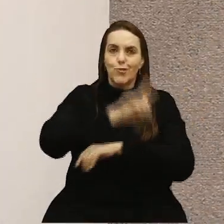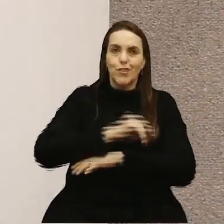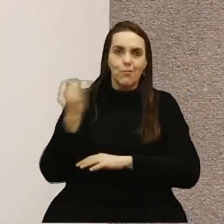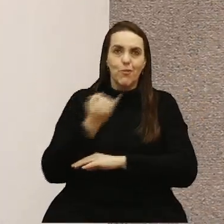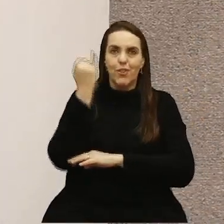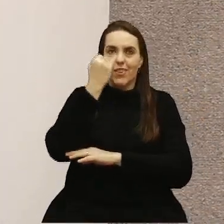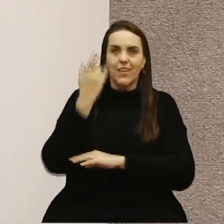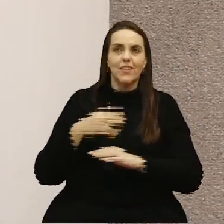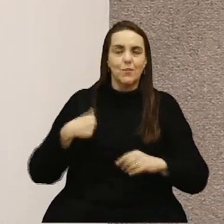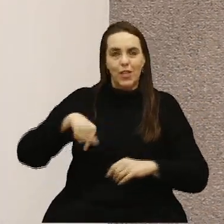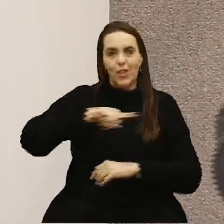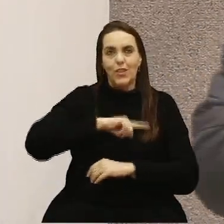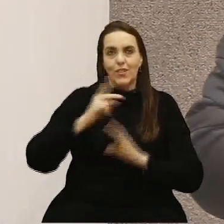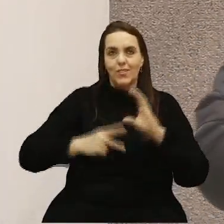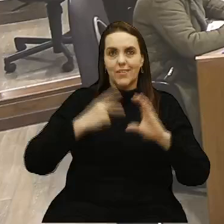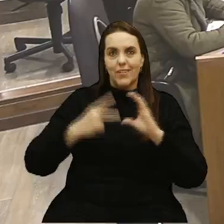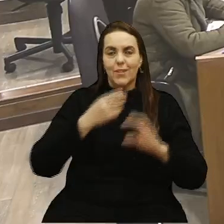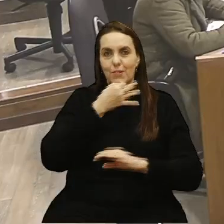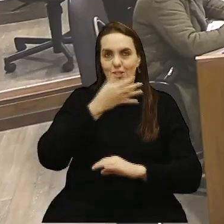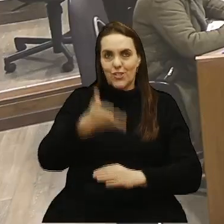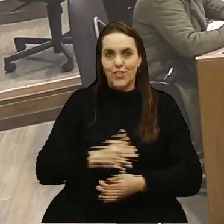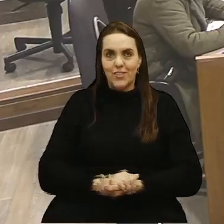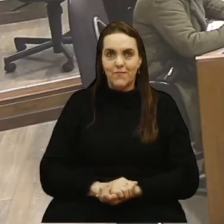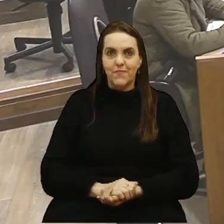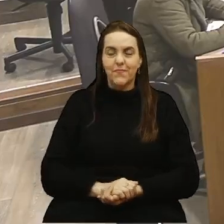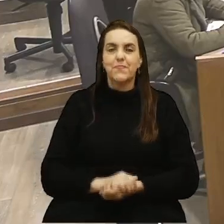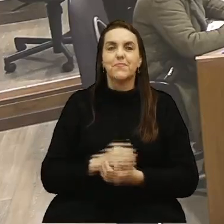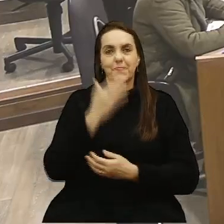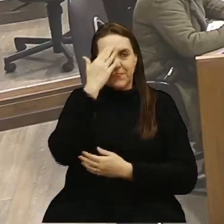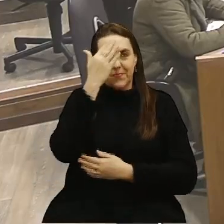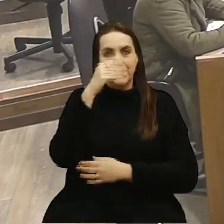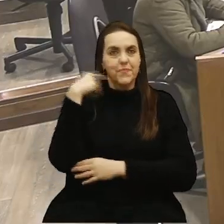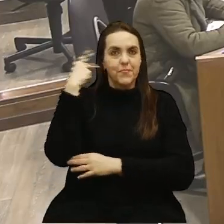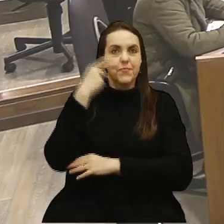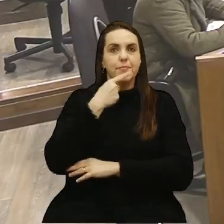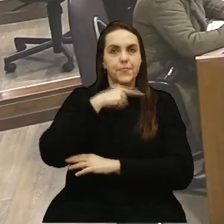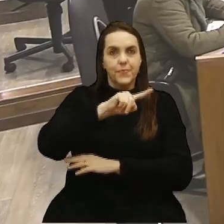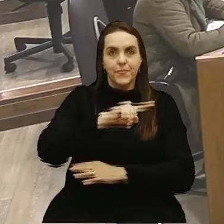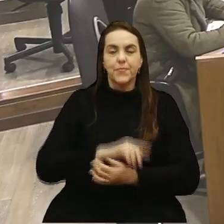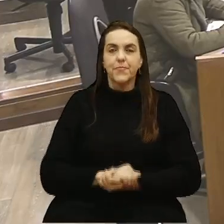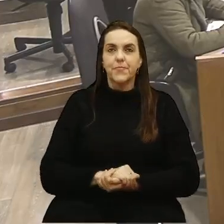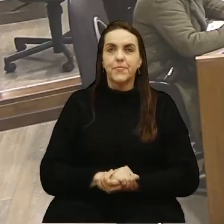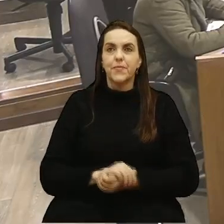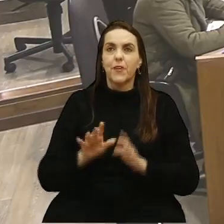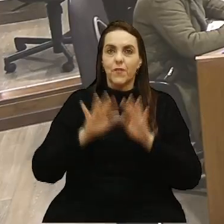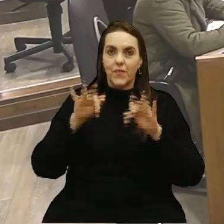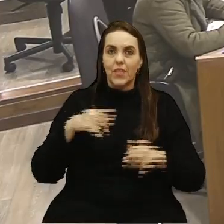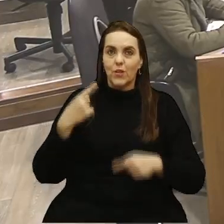aqui na Câmara de Vereadores de Caxias do Sul. Obrigado, vereador Caleb. Encerrada a discussão.